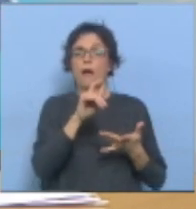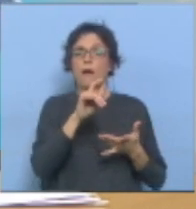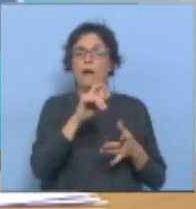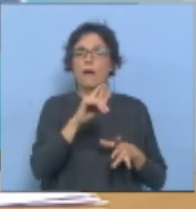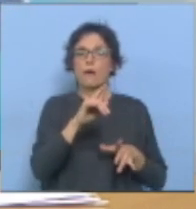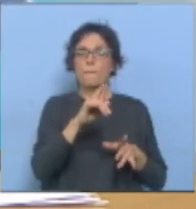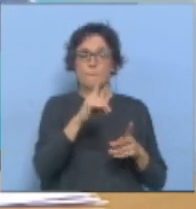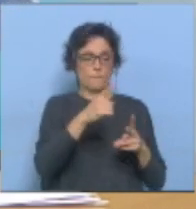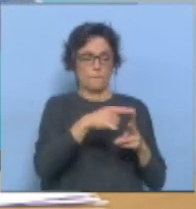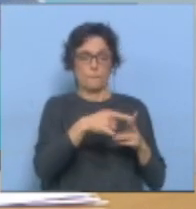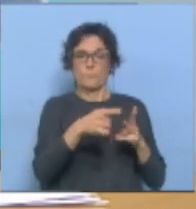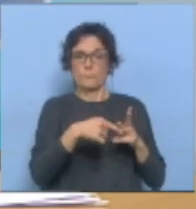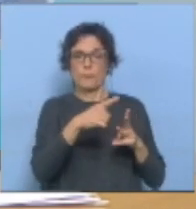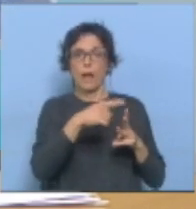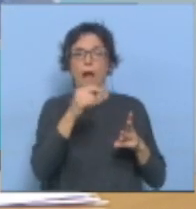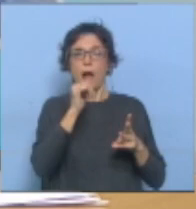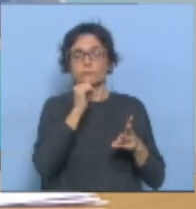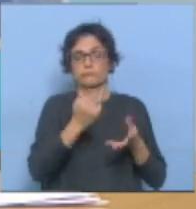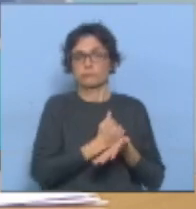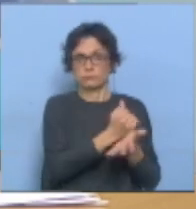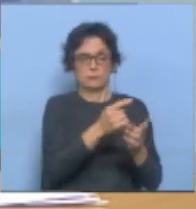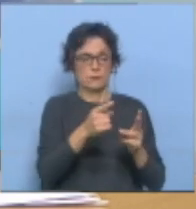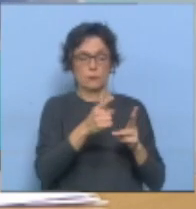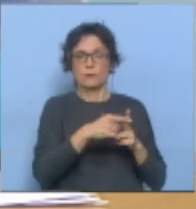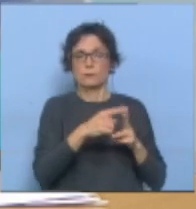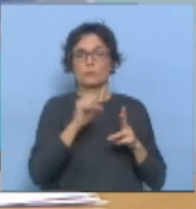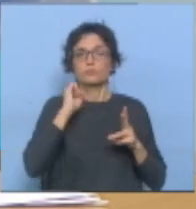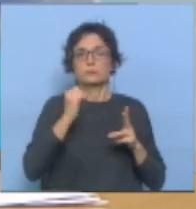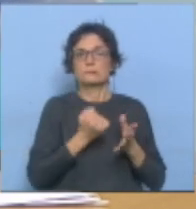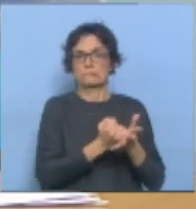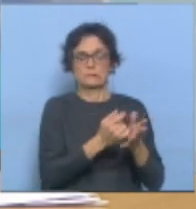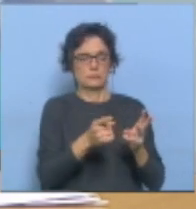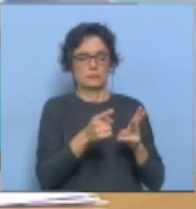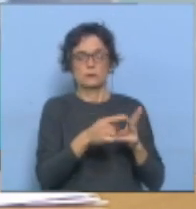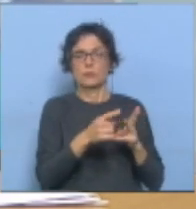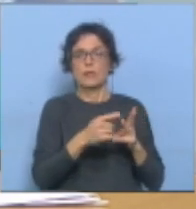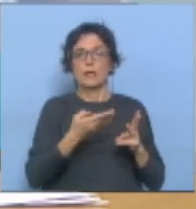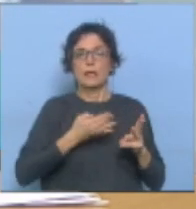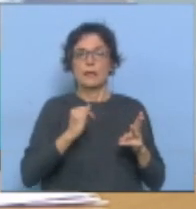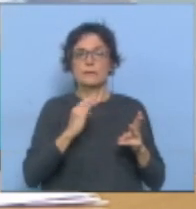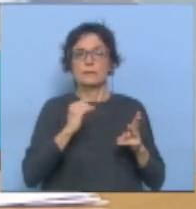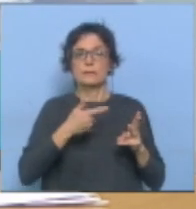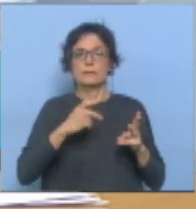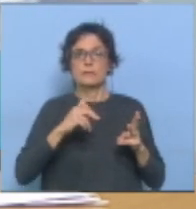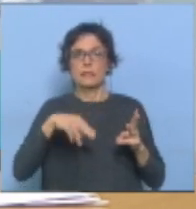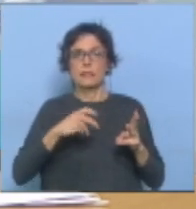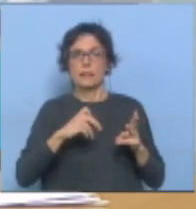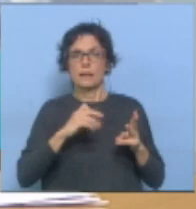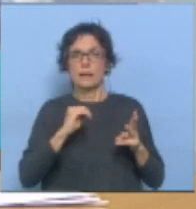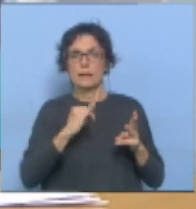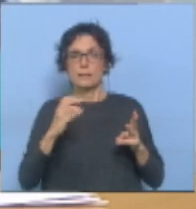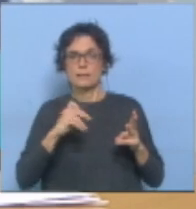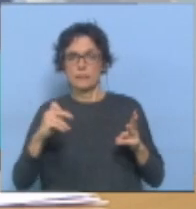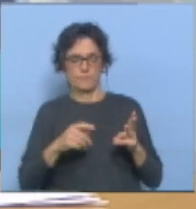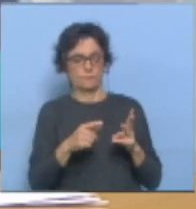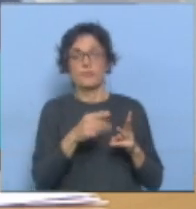três coisas diferentes e que é preciso clarificar. Se a lei for aprovada, coloca-se